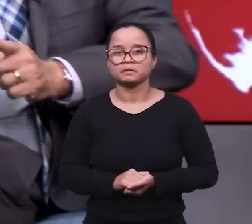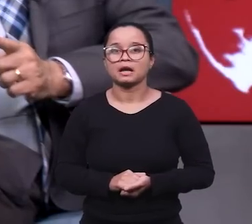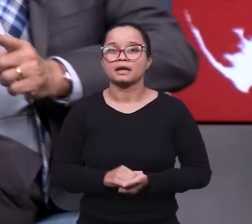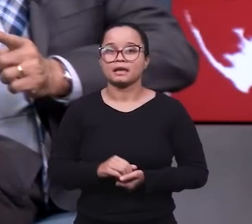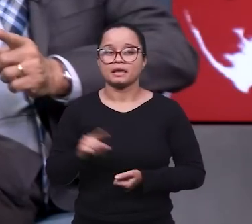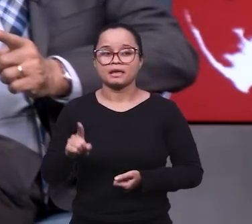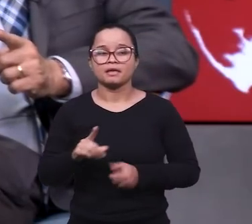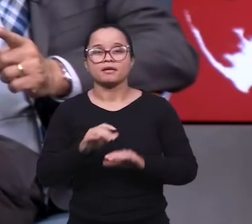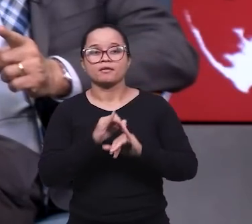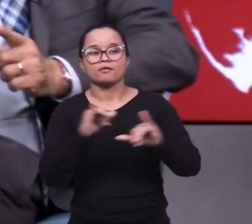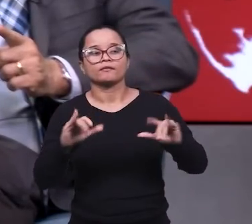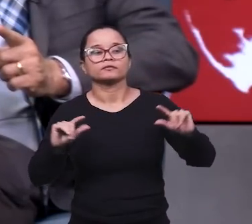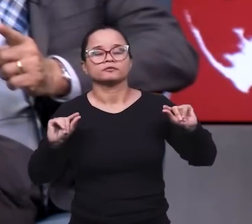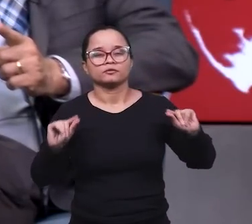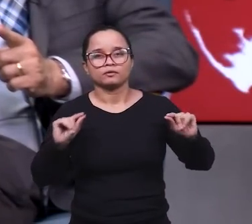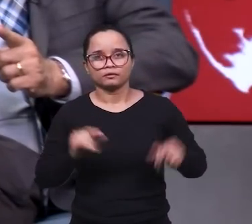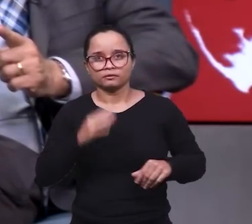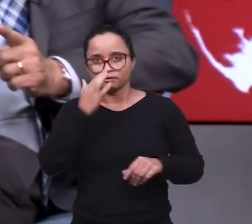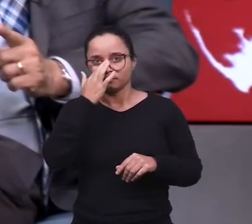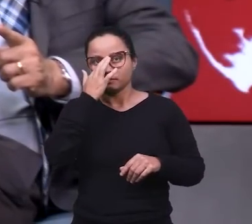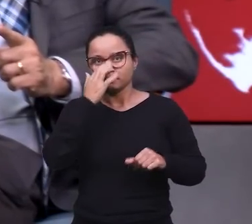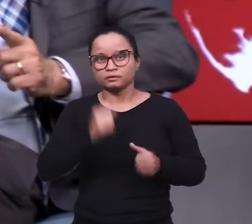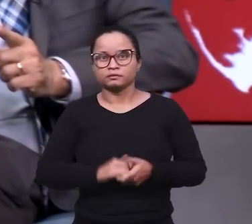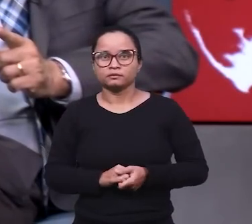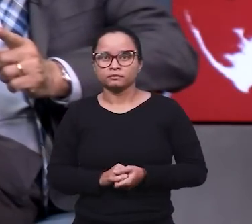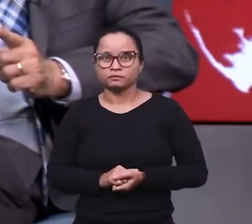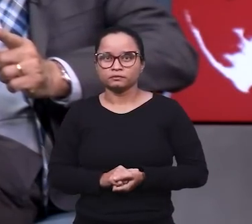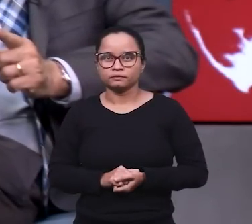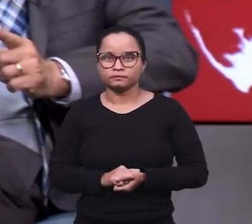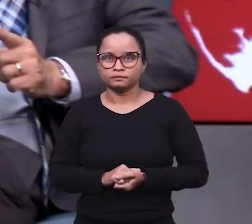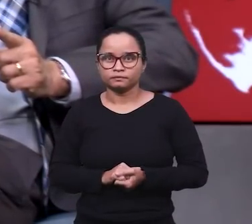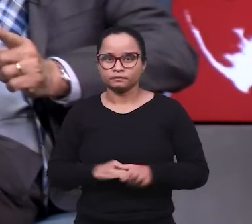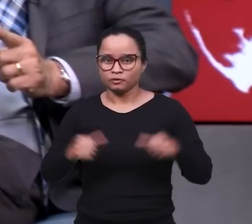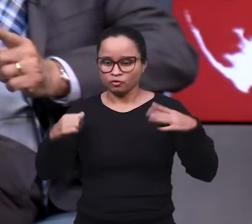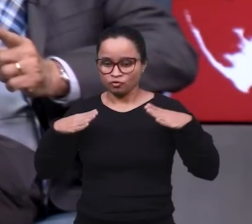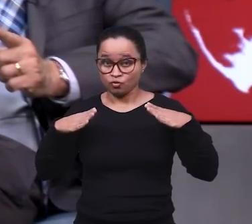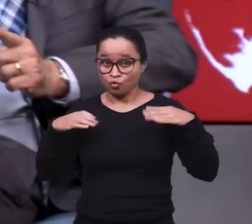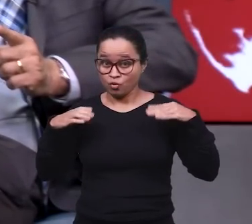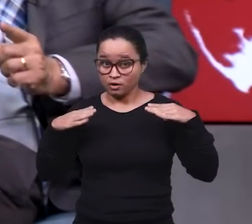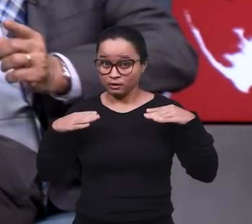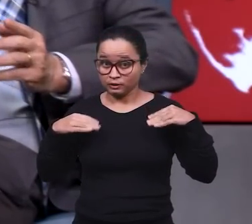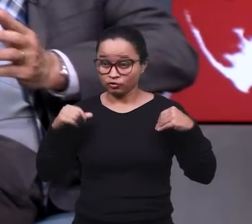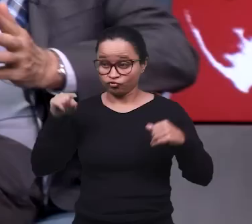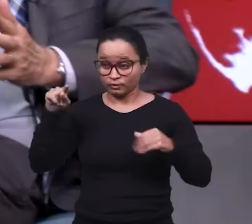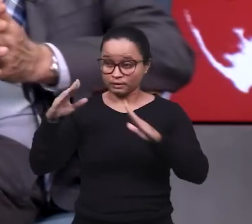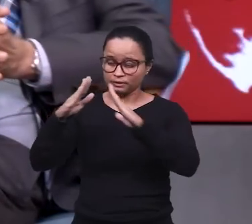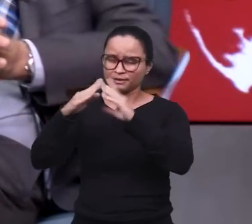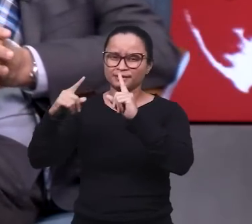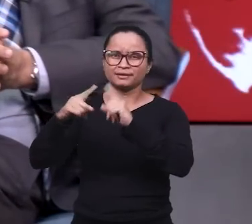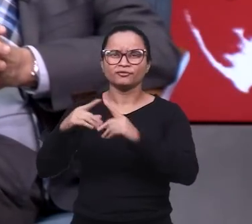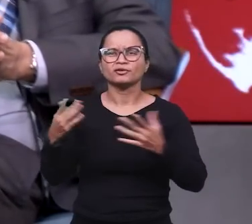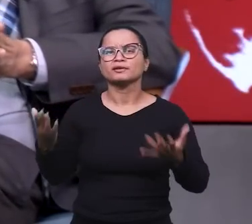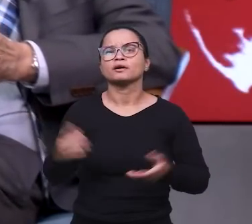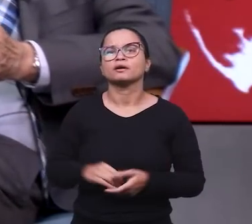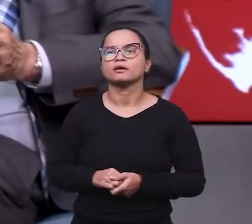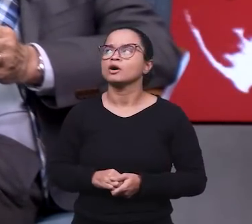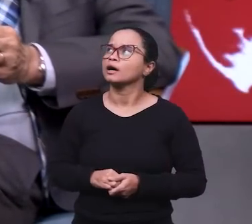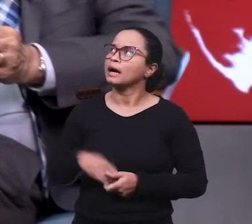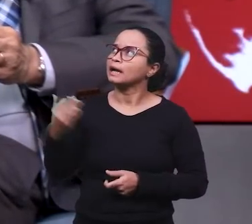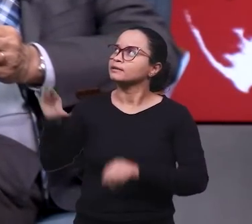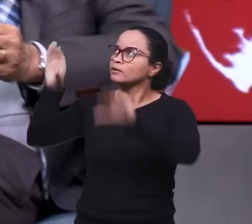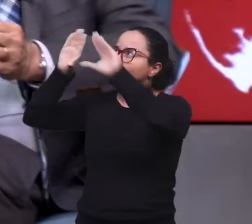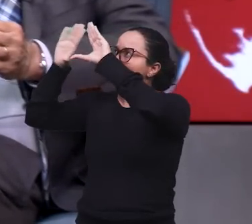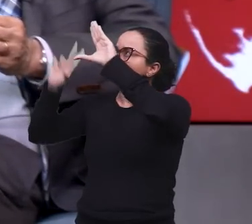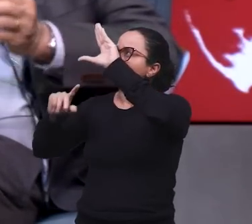ele menciona a seguinte expressão: o anjo que está na igreja. Alguém vai dizer assim, não, mas então um